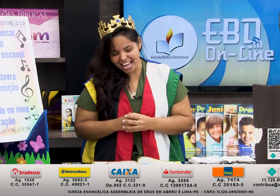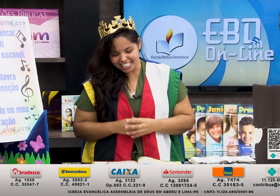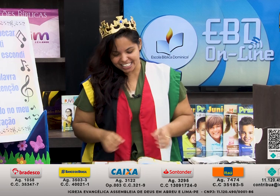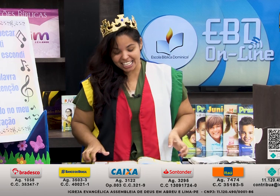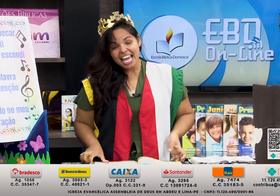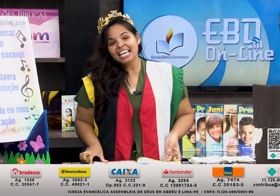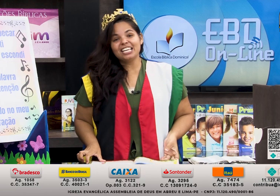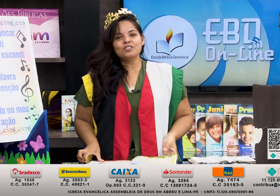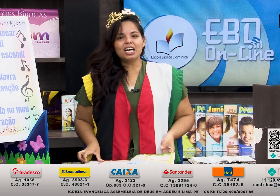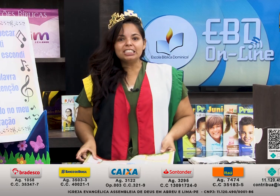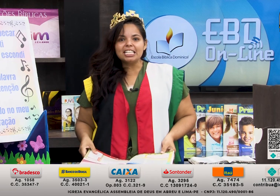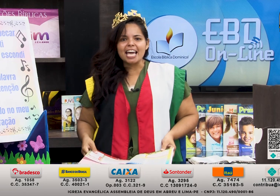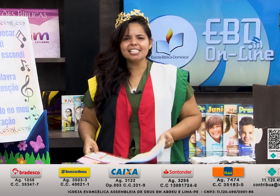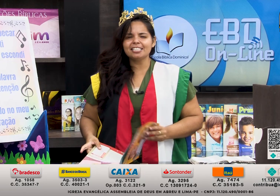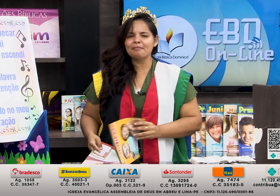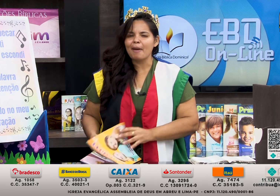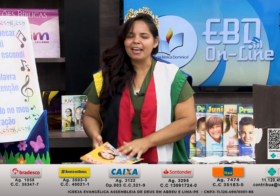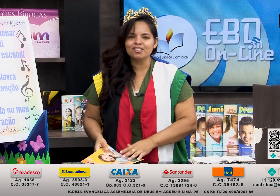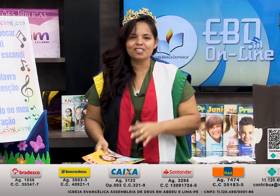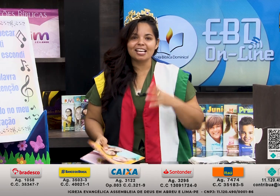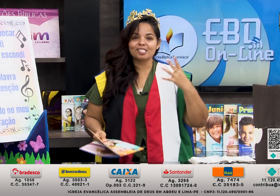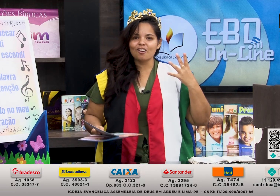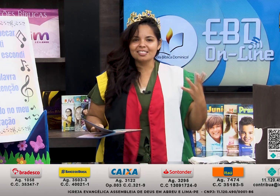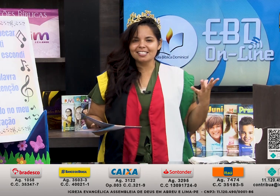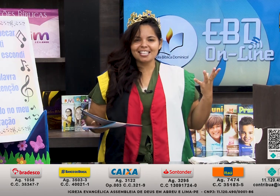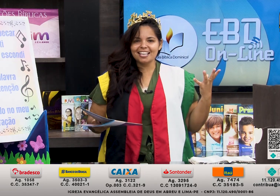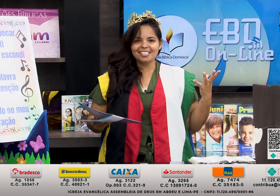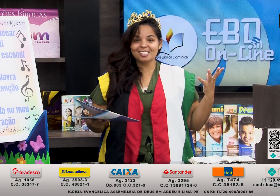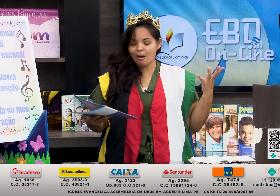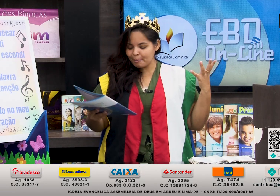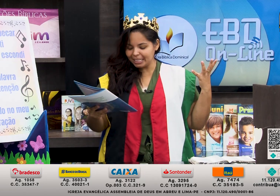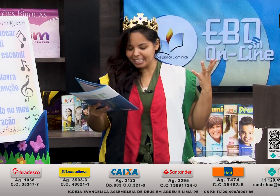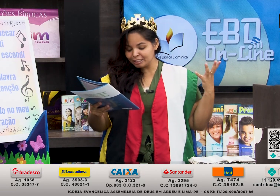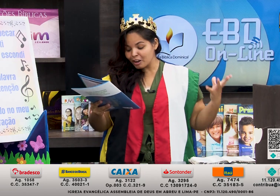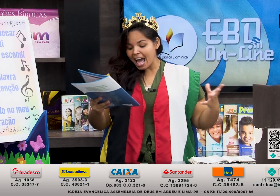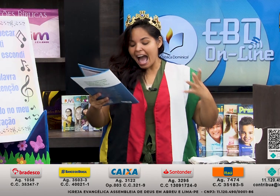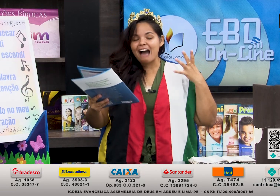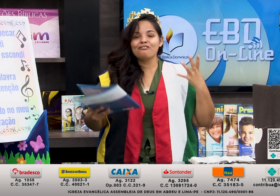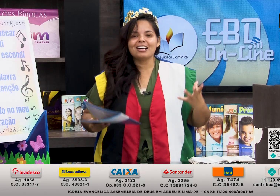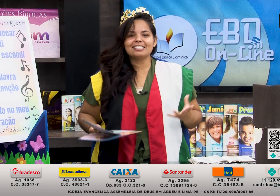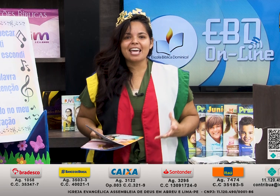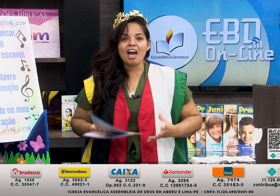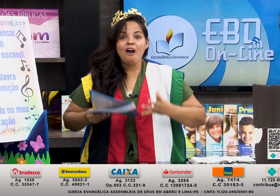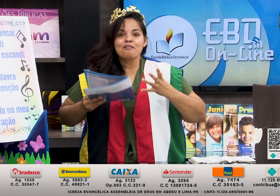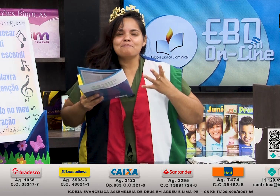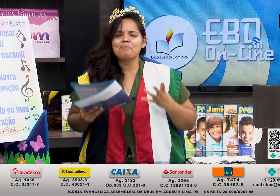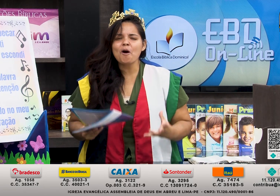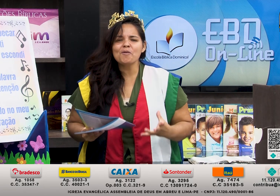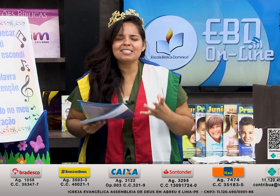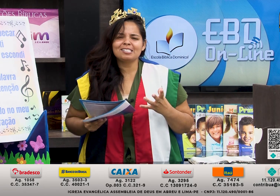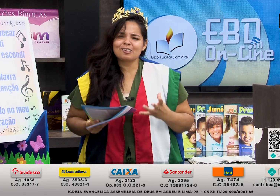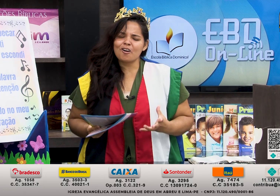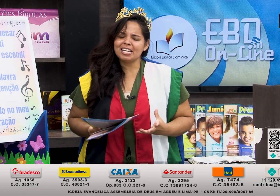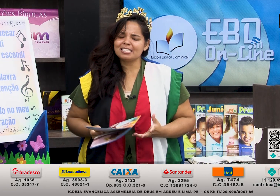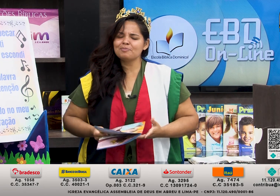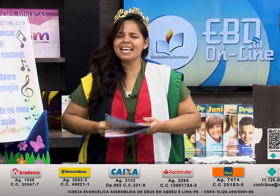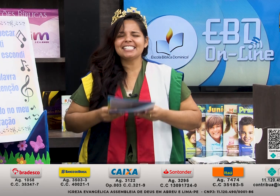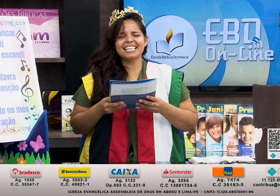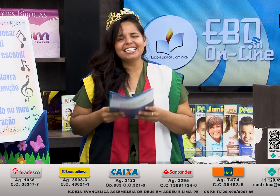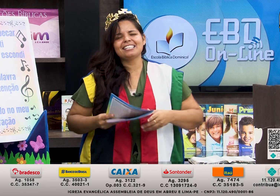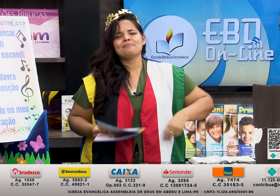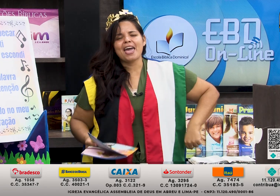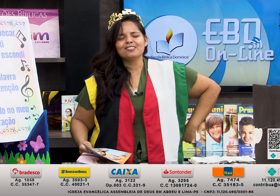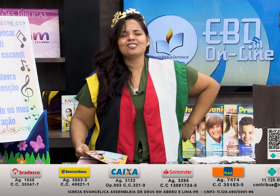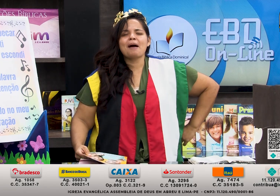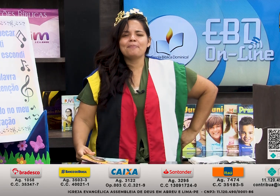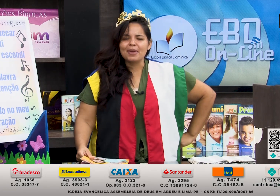maravilhosa do jardim que durante esse trimestre as nossas crianças estão aprendendo a fazer boas escolhas. Mas